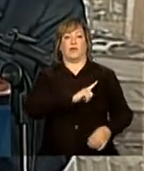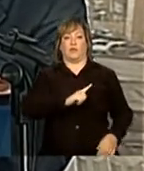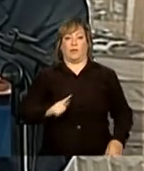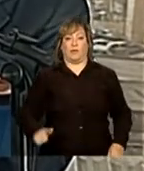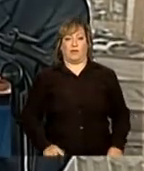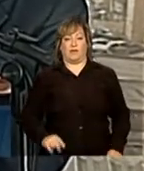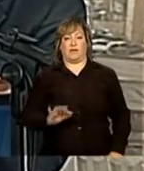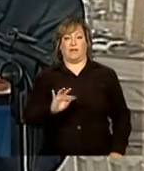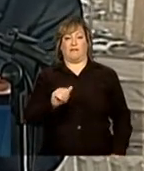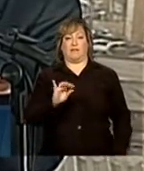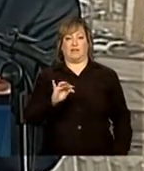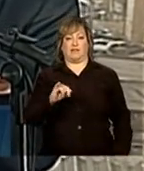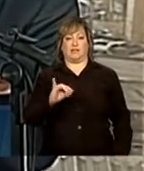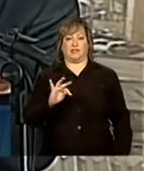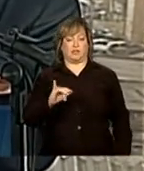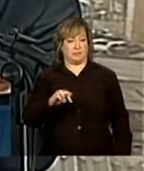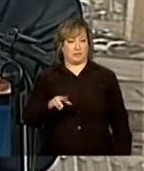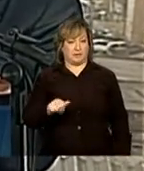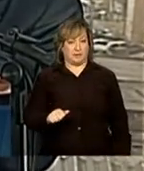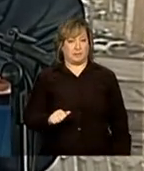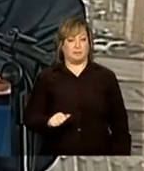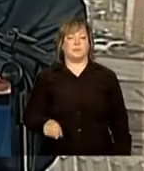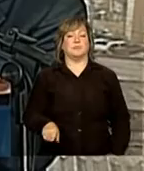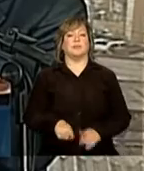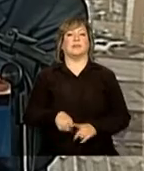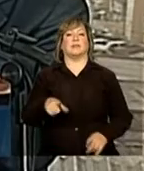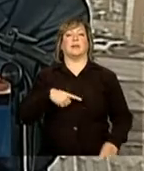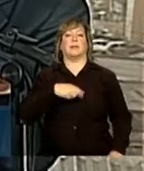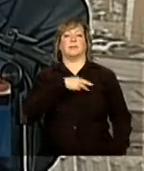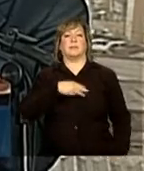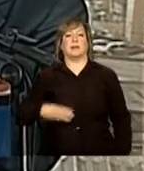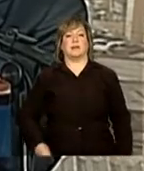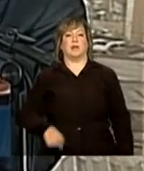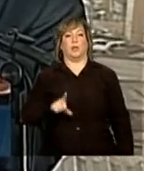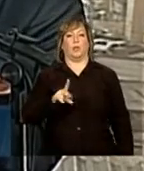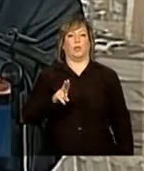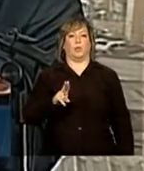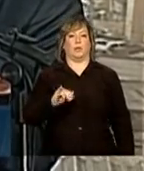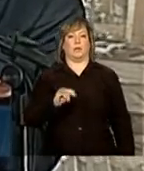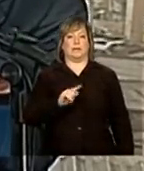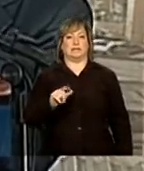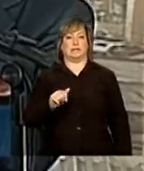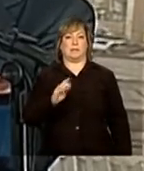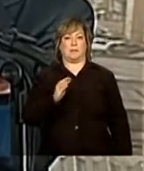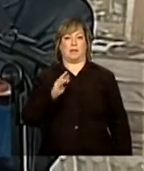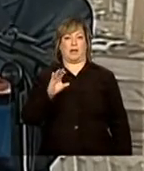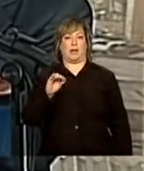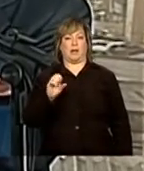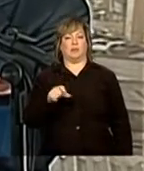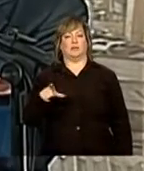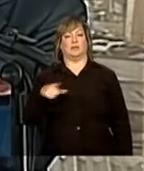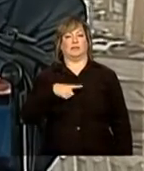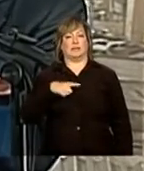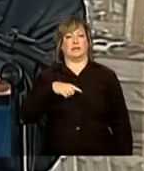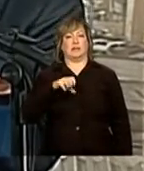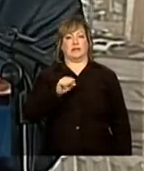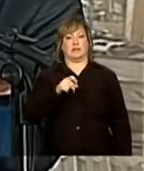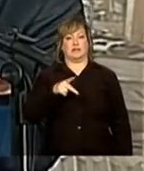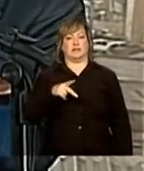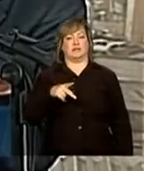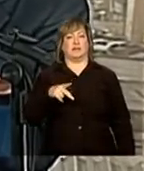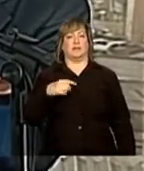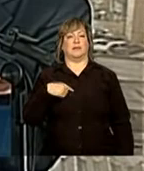Fátima Mendonça, ministra Luísa Barros, ministra-chefe da Secretaria de Promoção